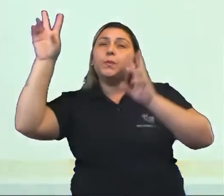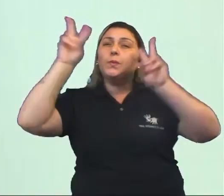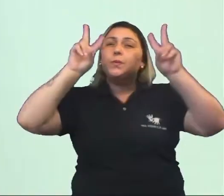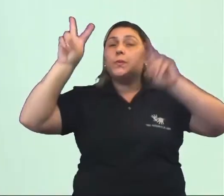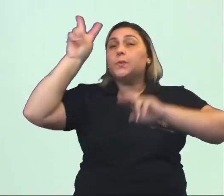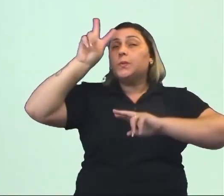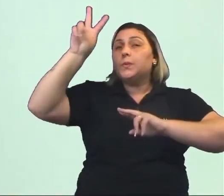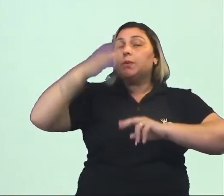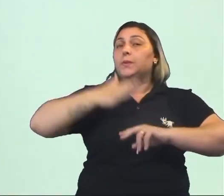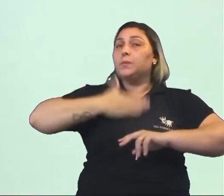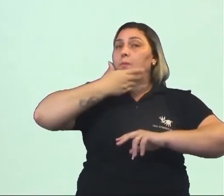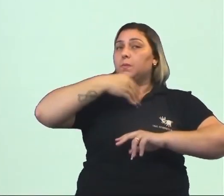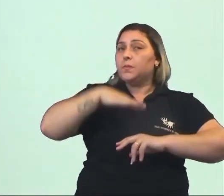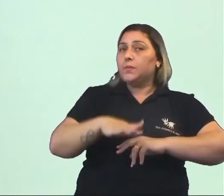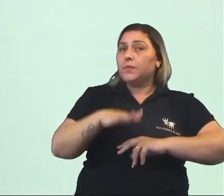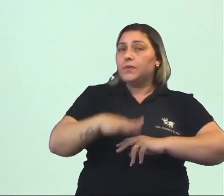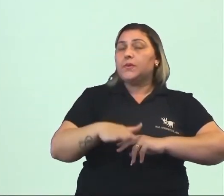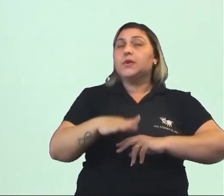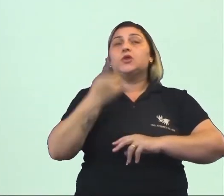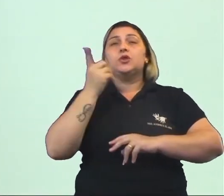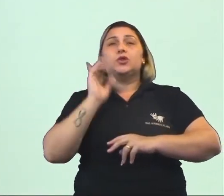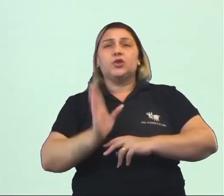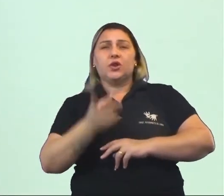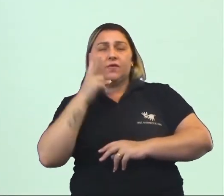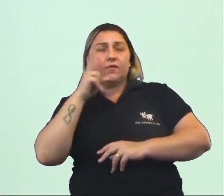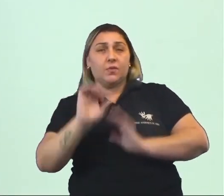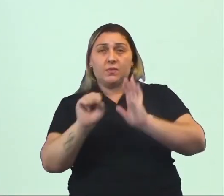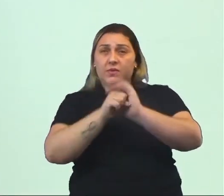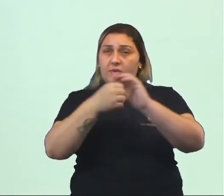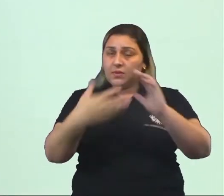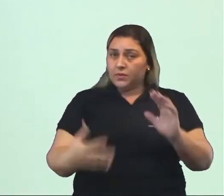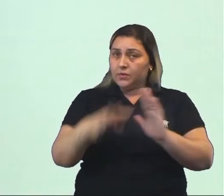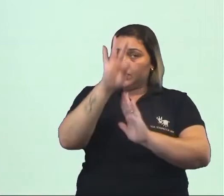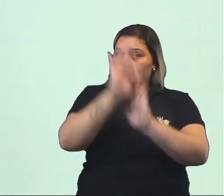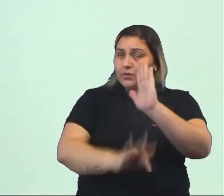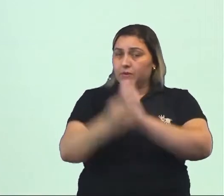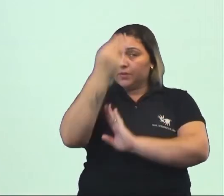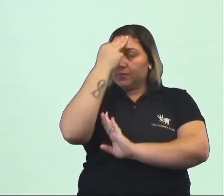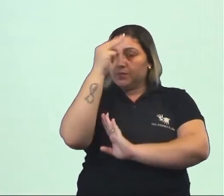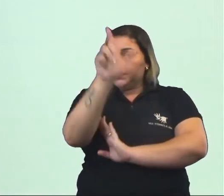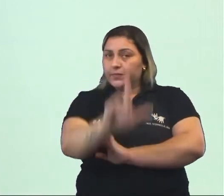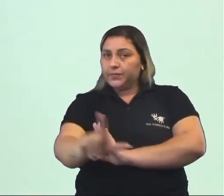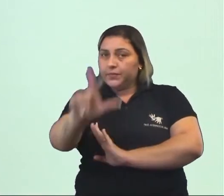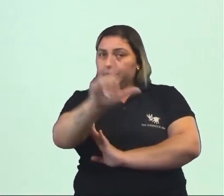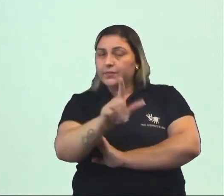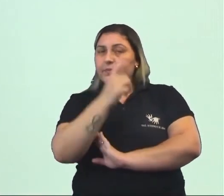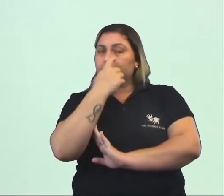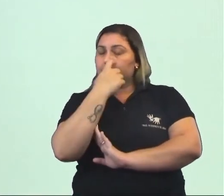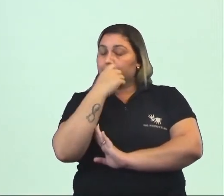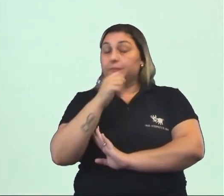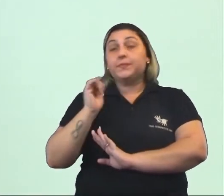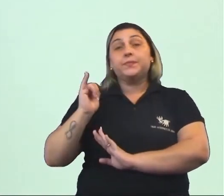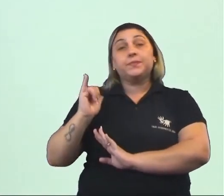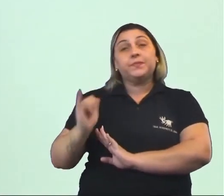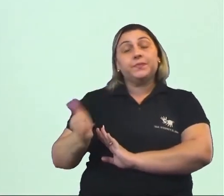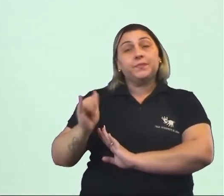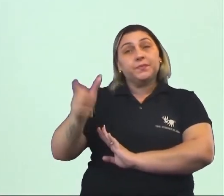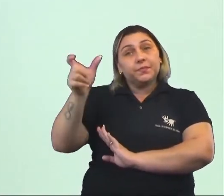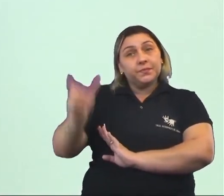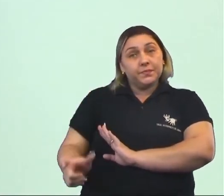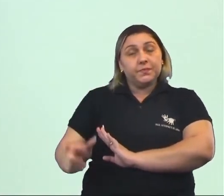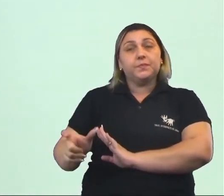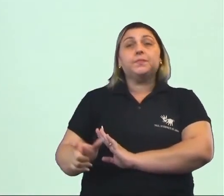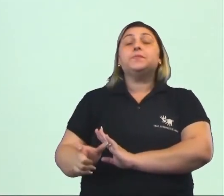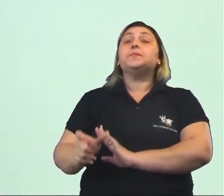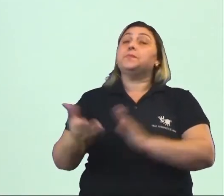minha infância. Nós já vimos, gente, que essa é uma característica do texto de memórias literárias. O narrador, ele está situado